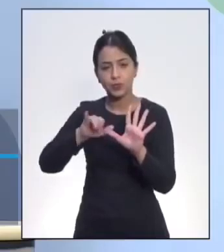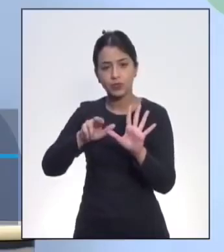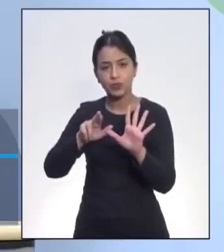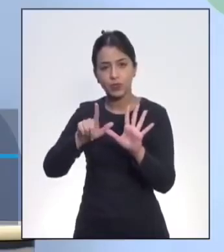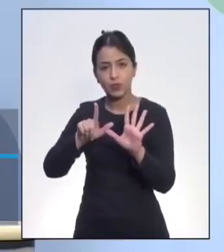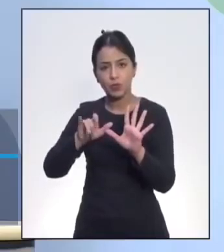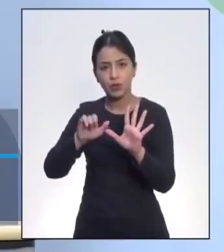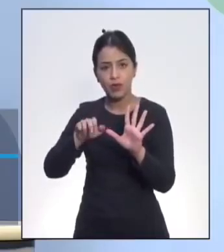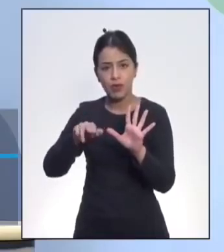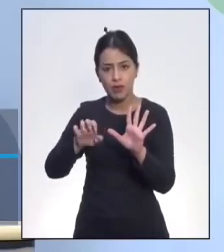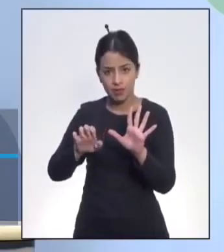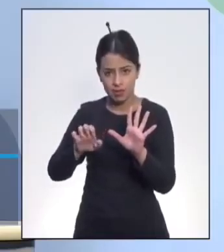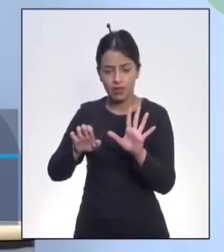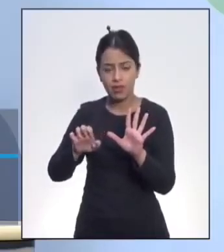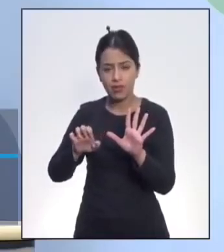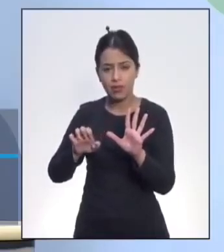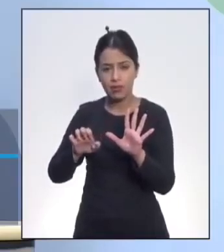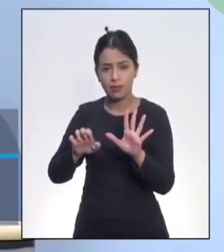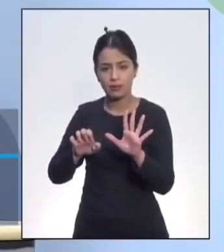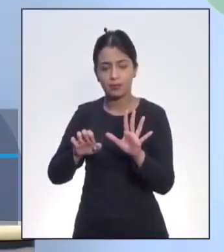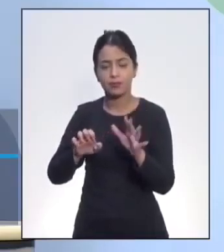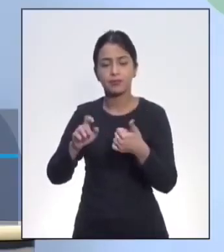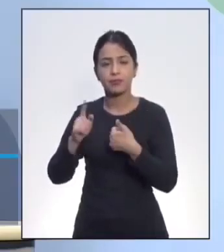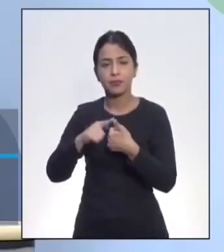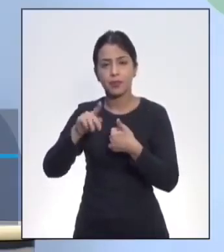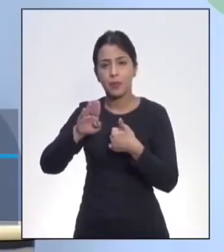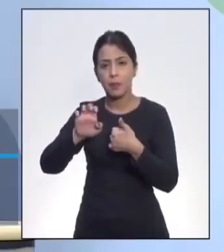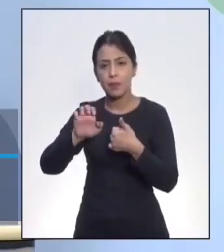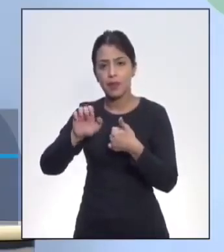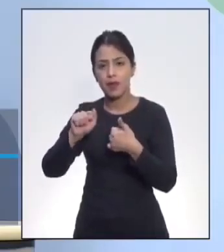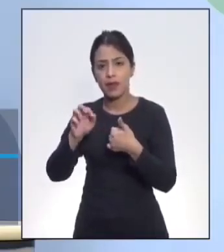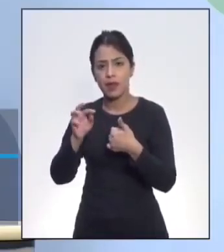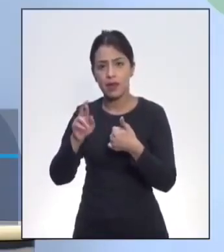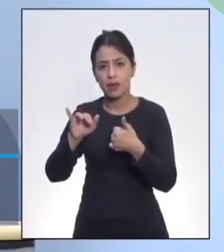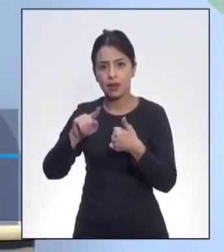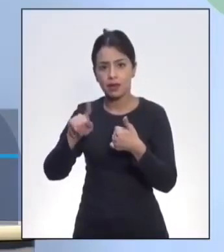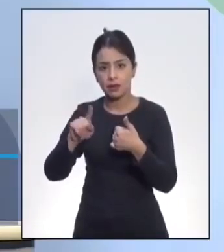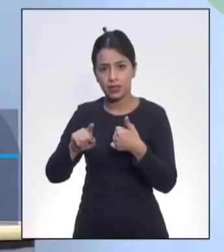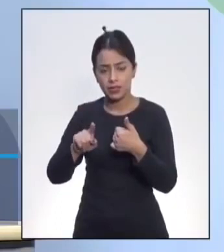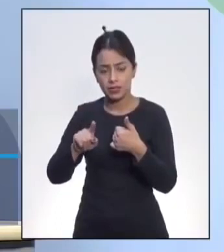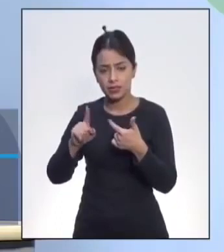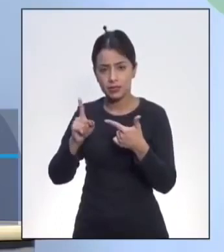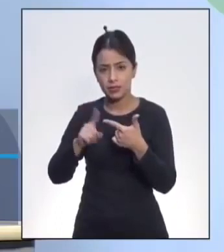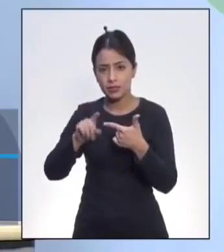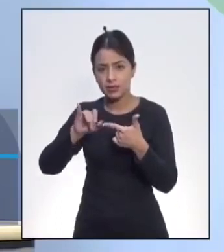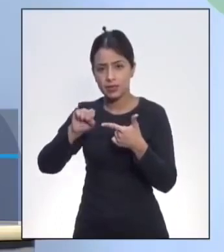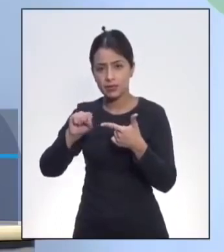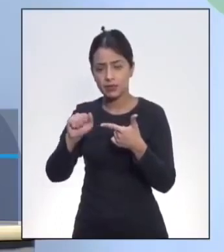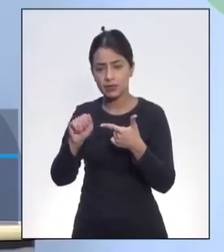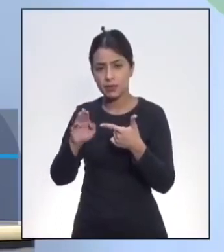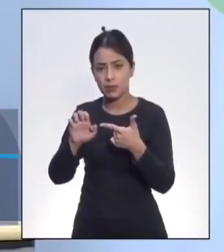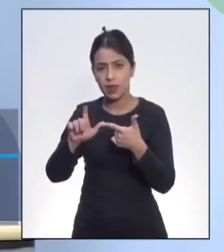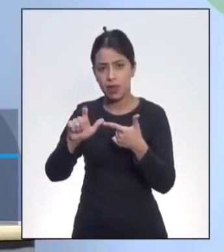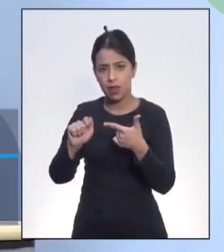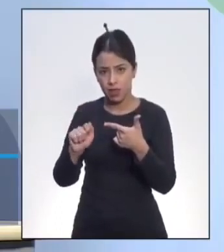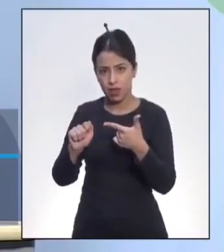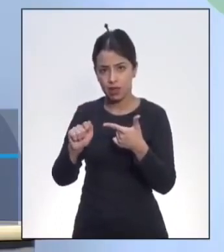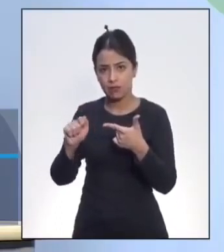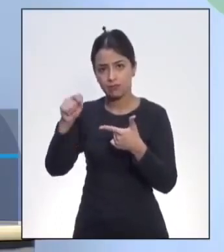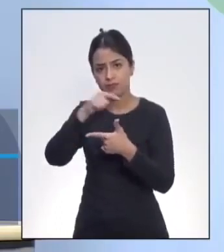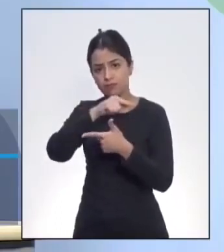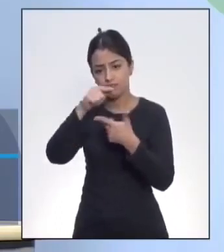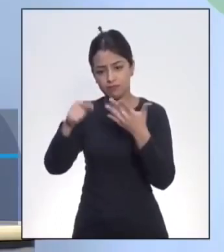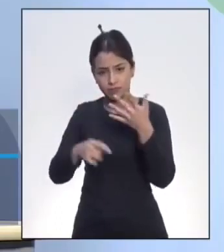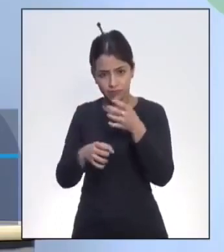Juliene Pereira, eu acredito, Beatriz Silva, Isabela Carvalho, disseram, junto